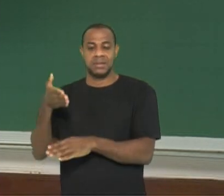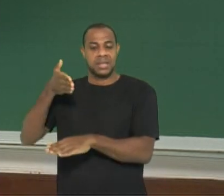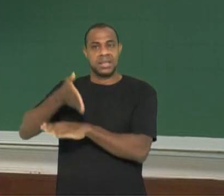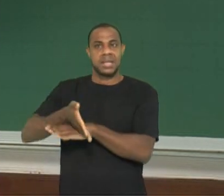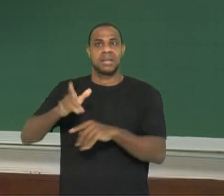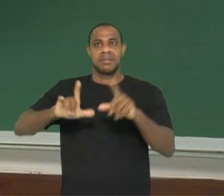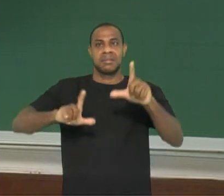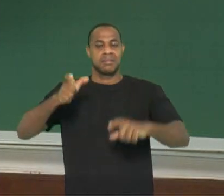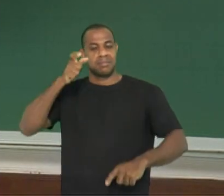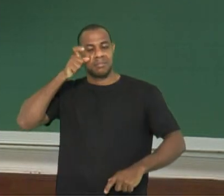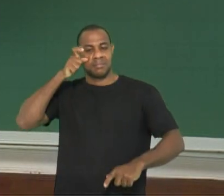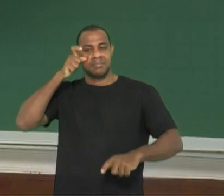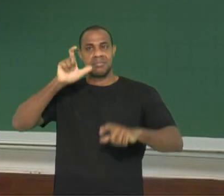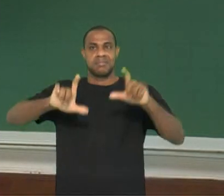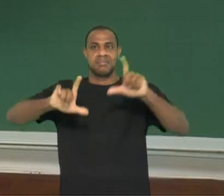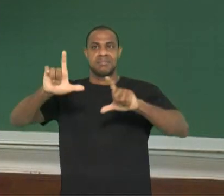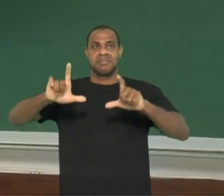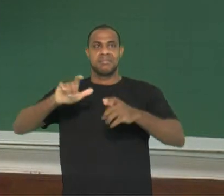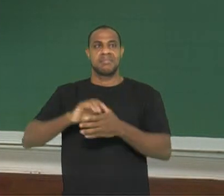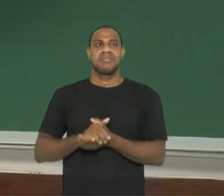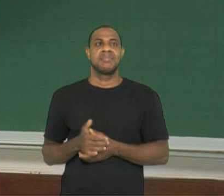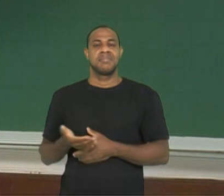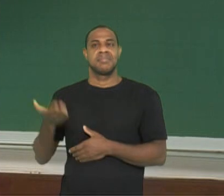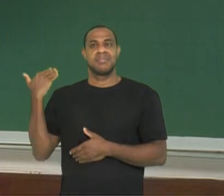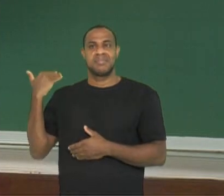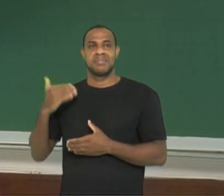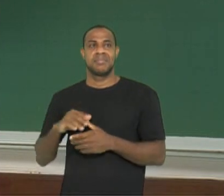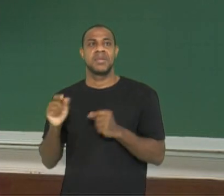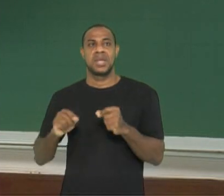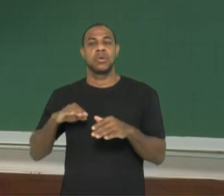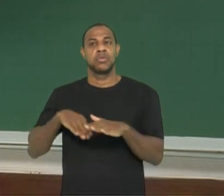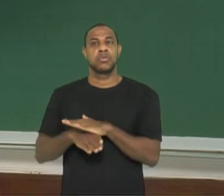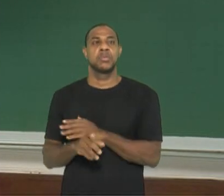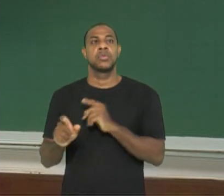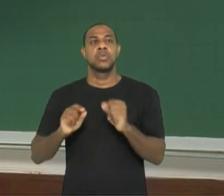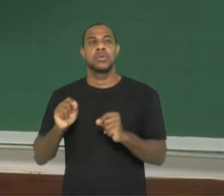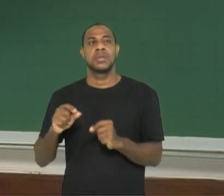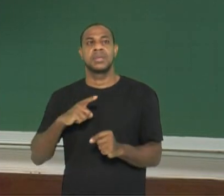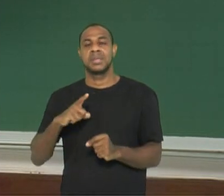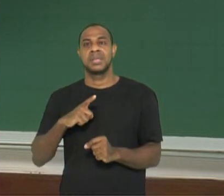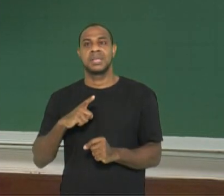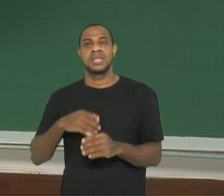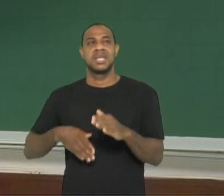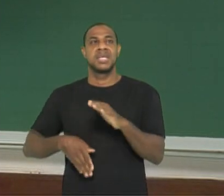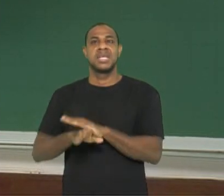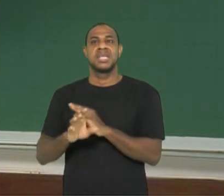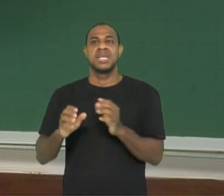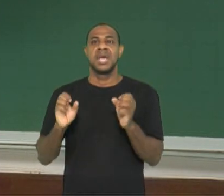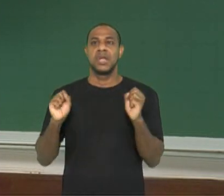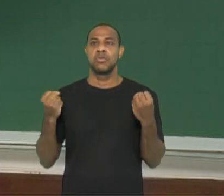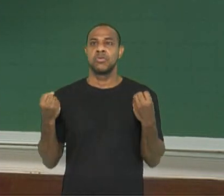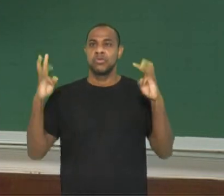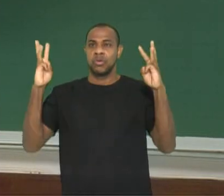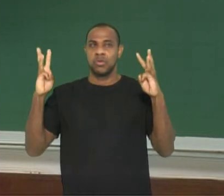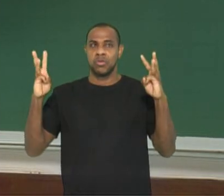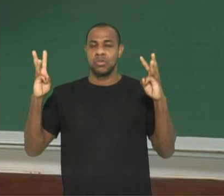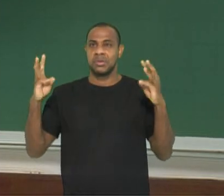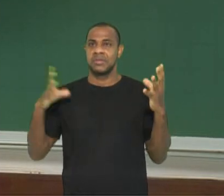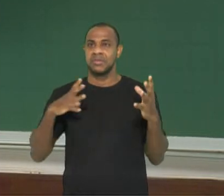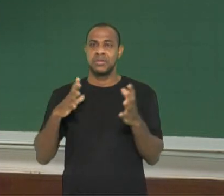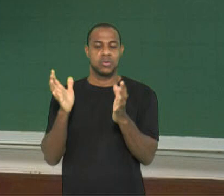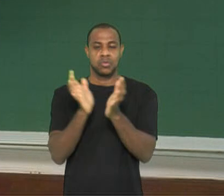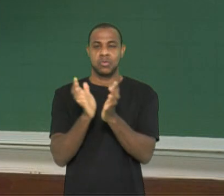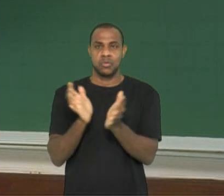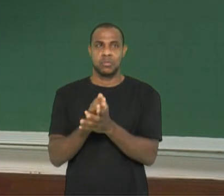O interessante é que a gente não estava na época, mas é um costume que quem ia nos festivais tinha torcidas organizadas. Hoje a gente vai no estádio e torce por um